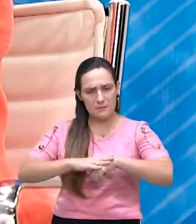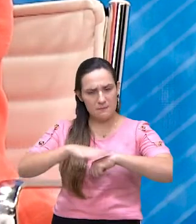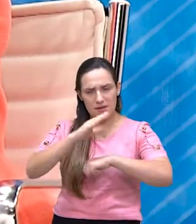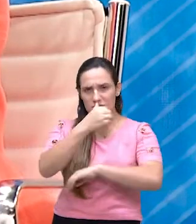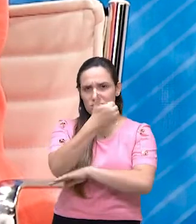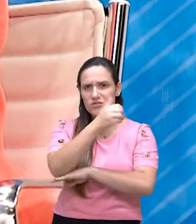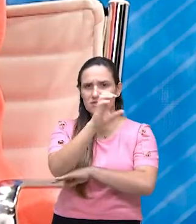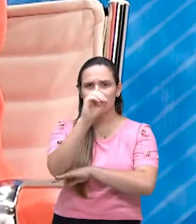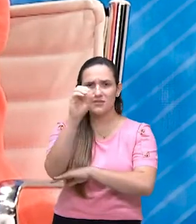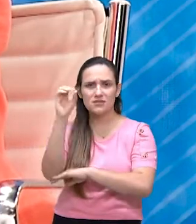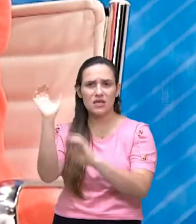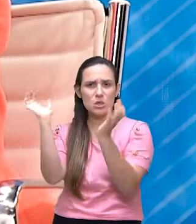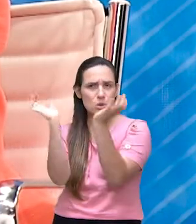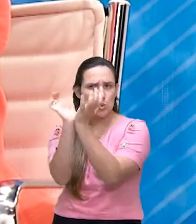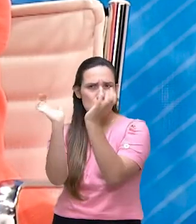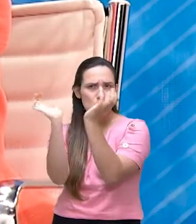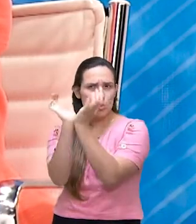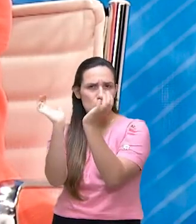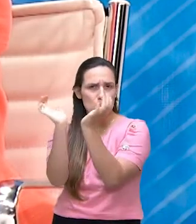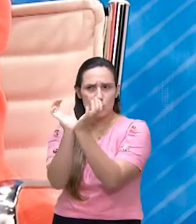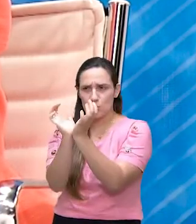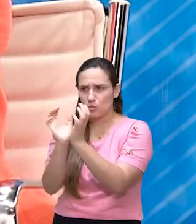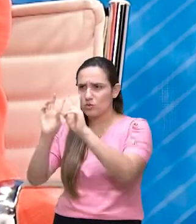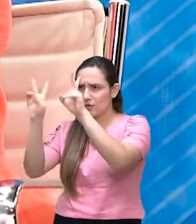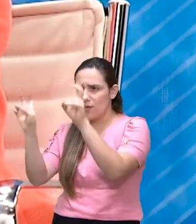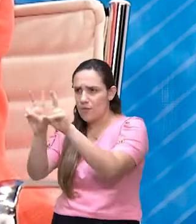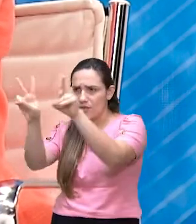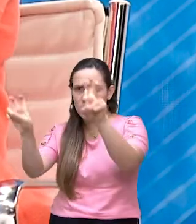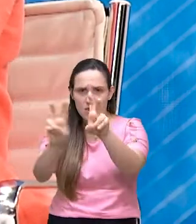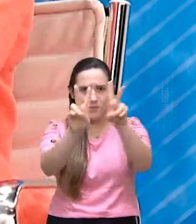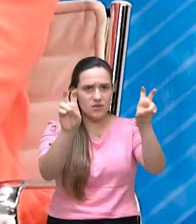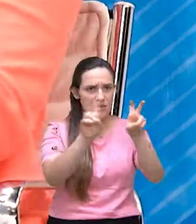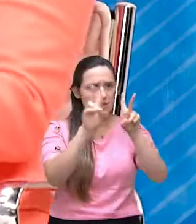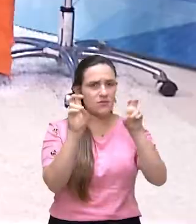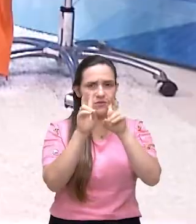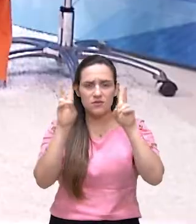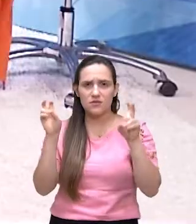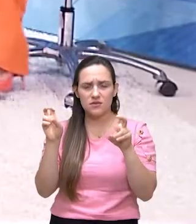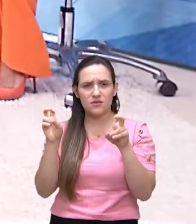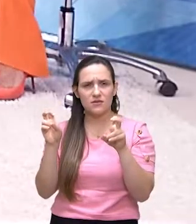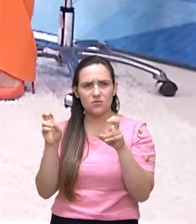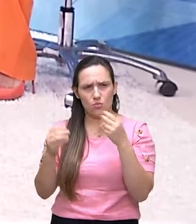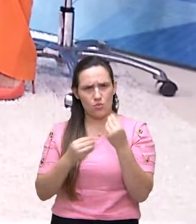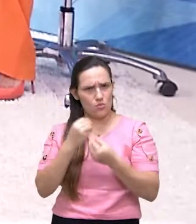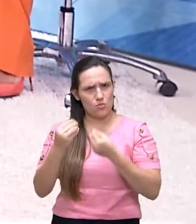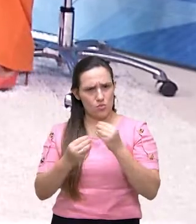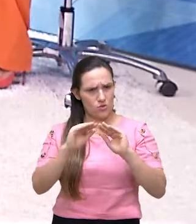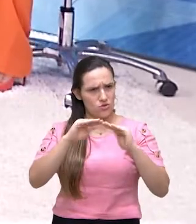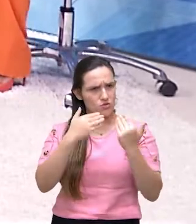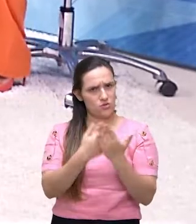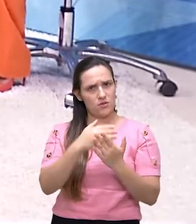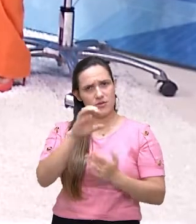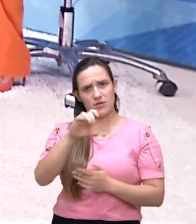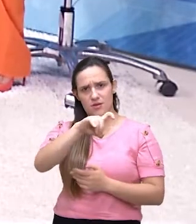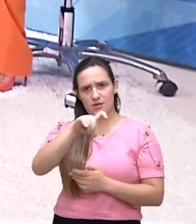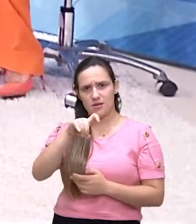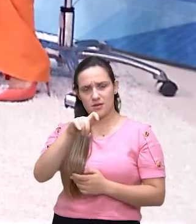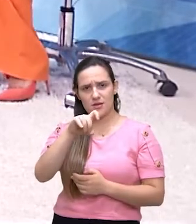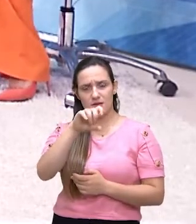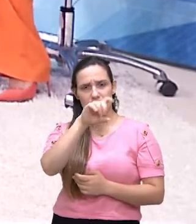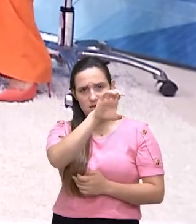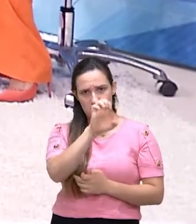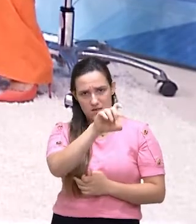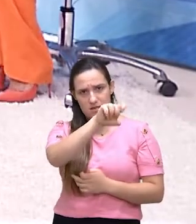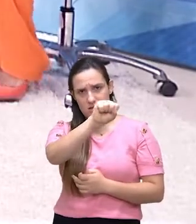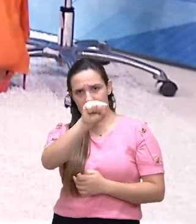100 comissões como que a ESA se planeja diante de tantas demandas Professora porque acho que todo dia deve